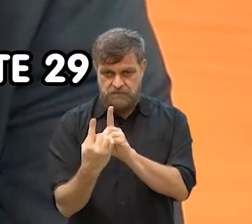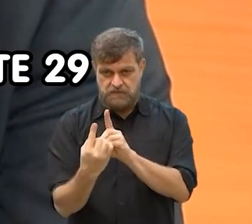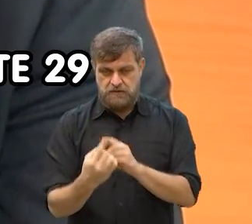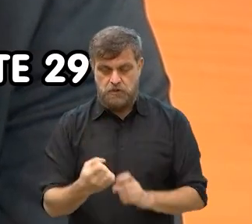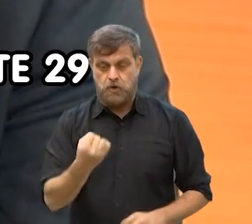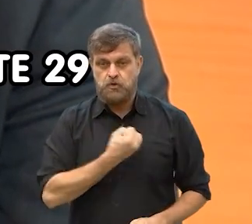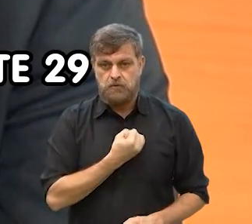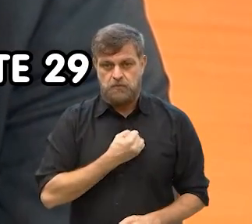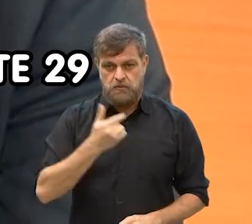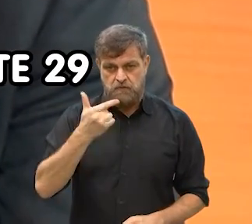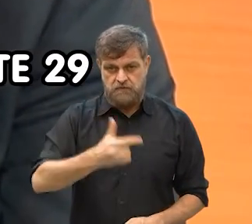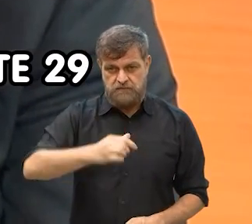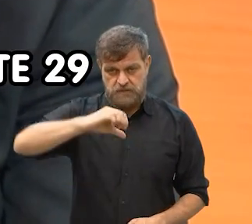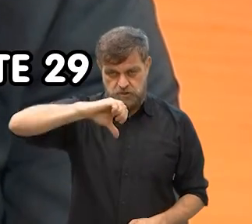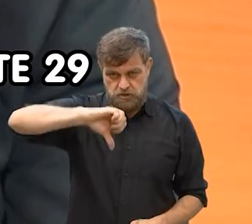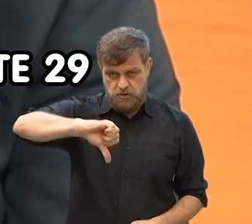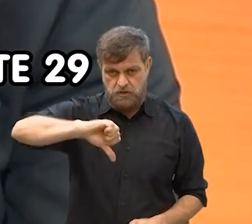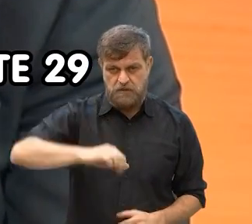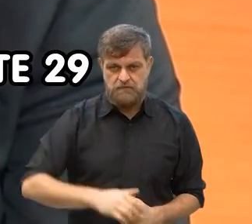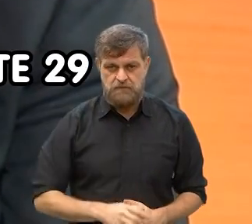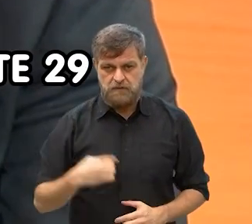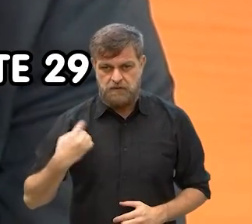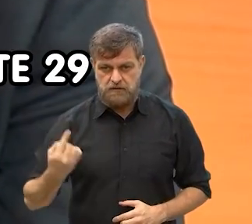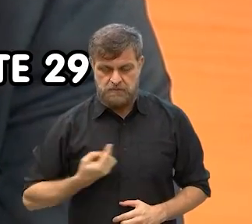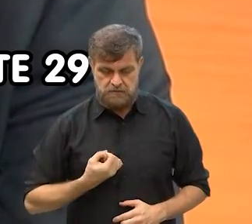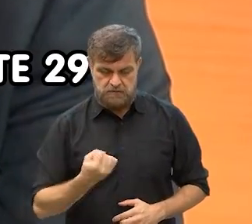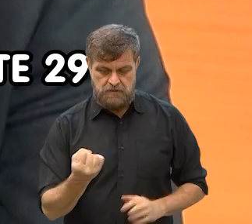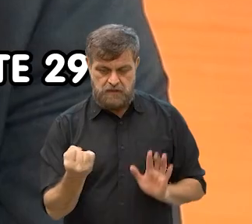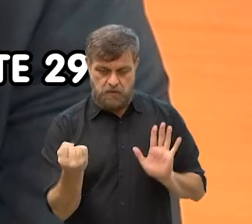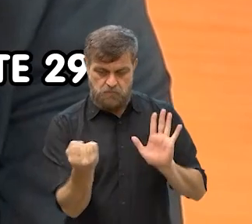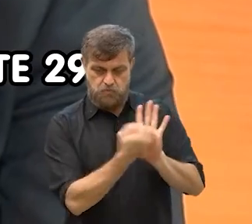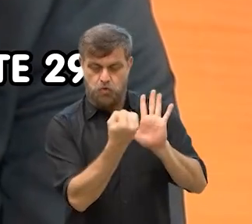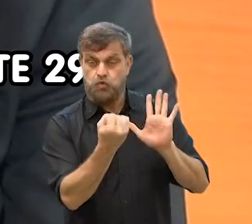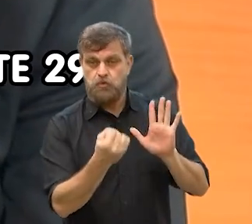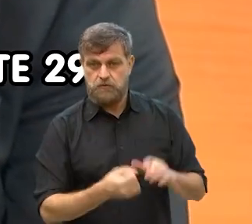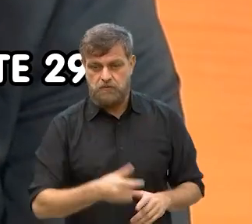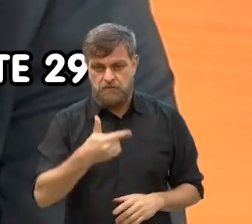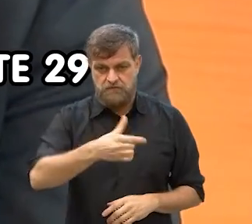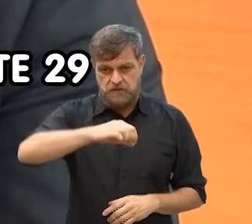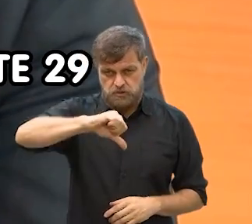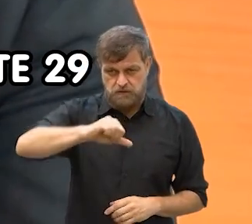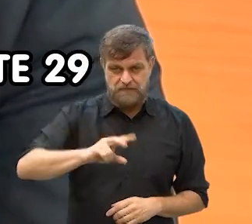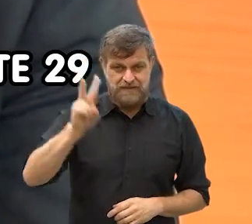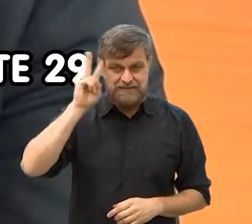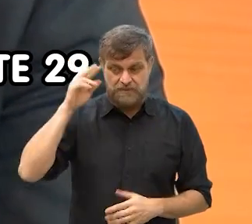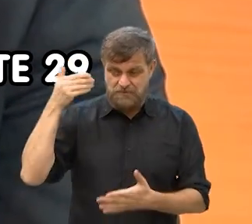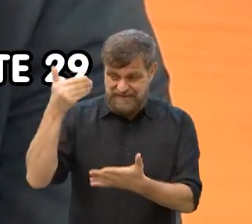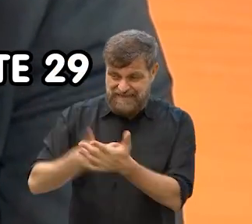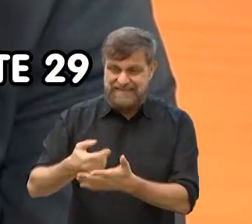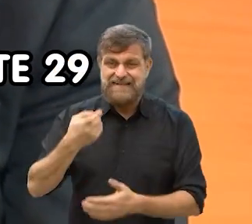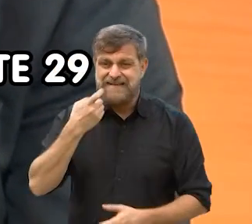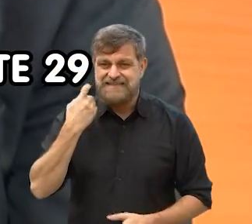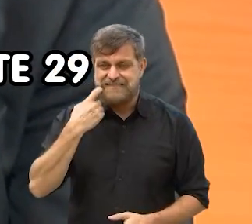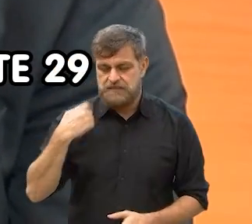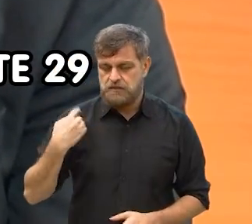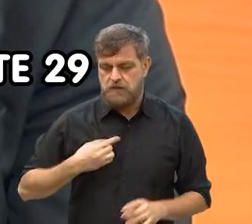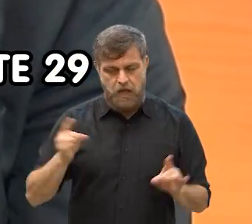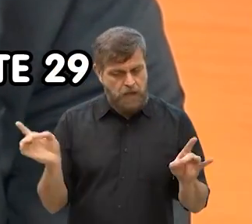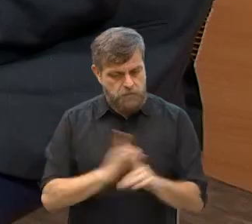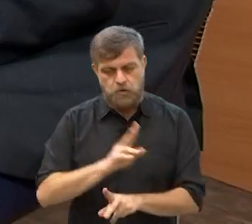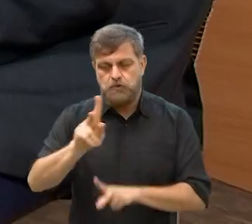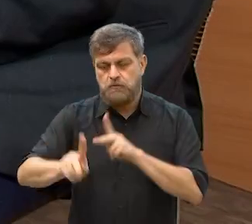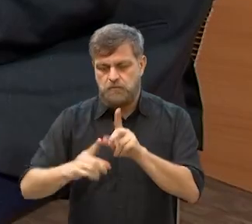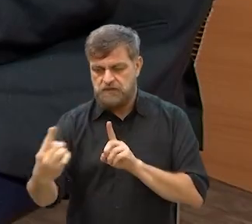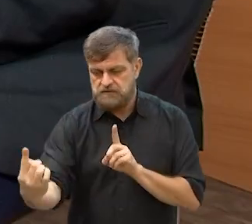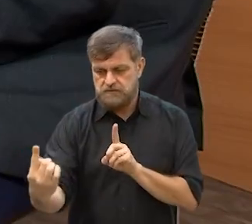gabinete 29, como nós identificamos aqui, de segunda a sexta-feira, estamos à disposição da